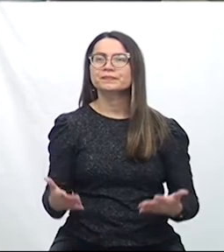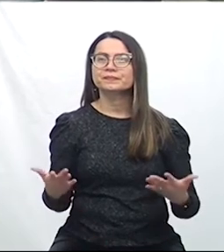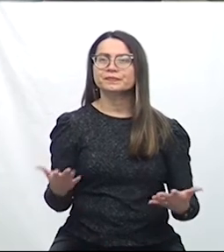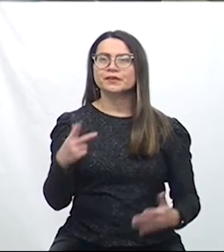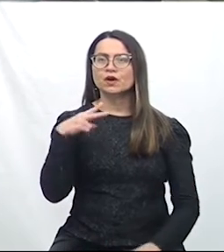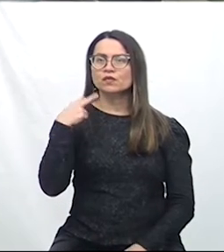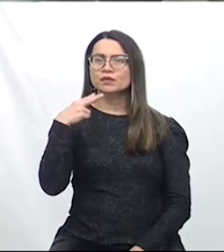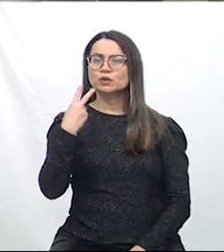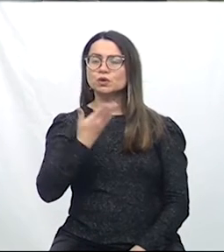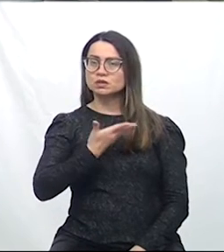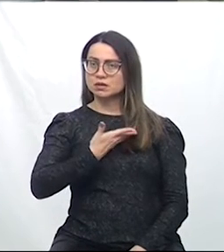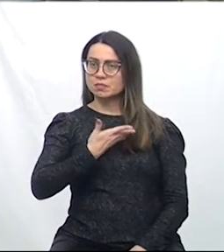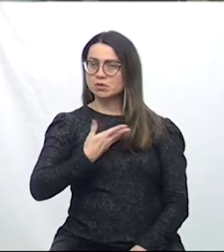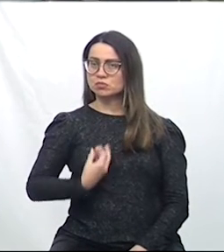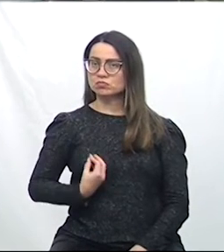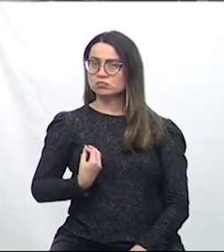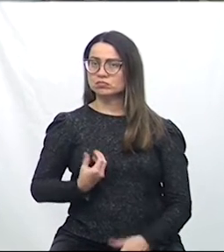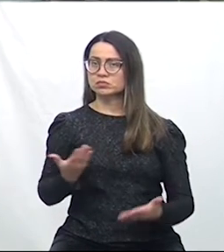noite